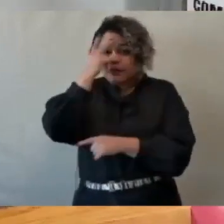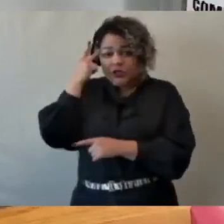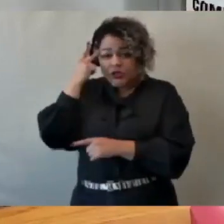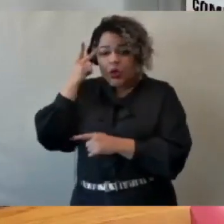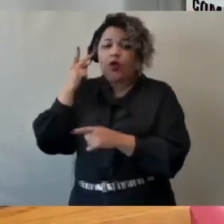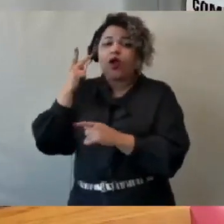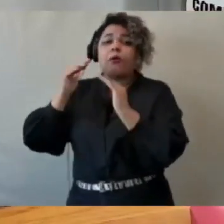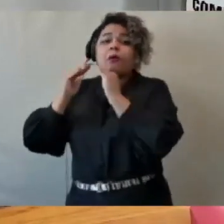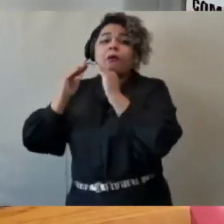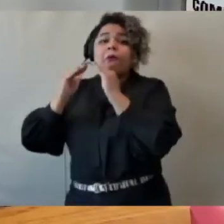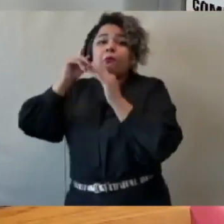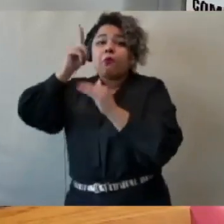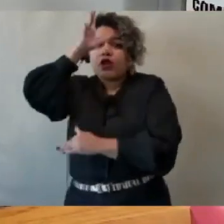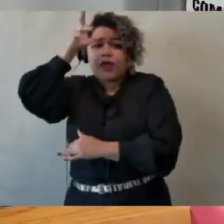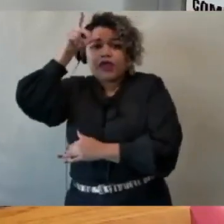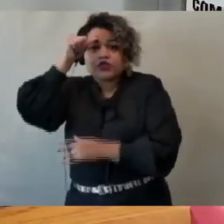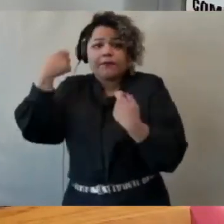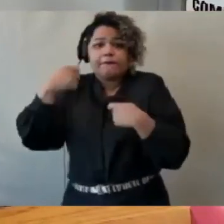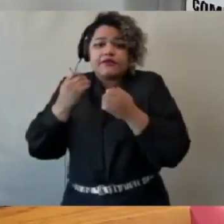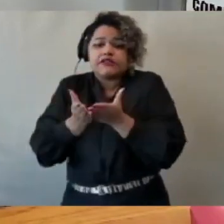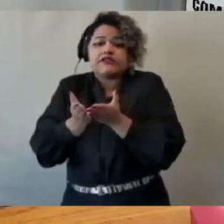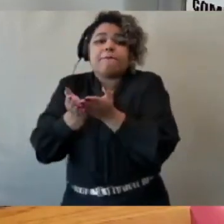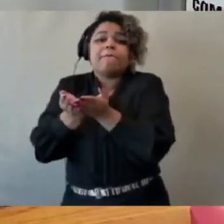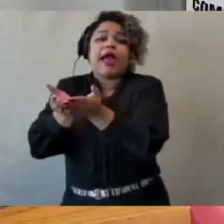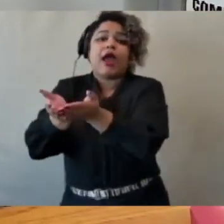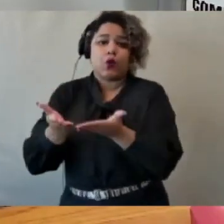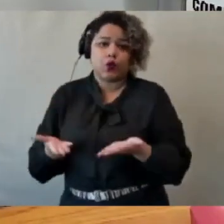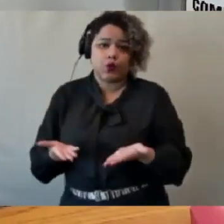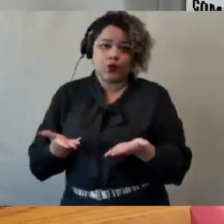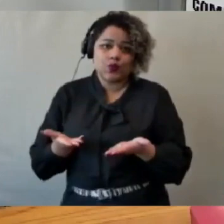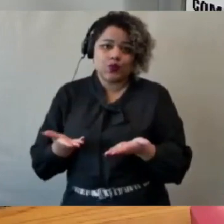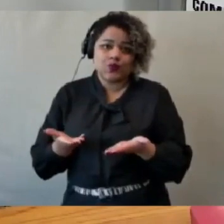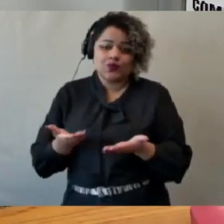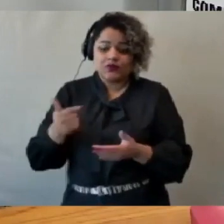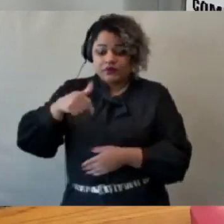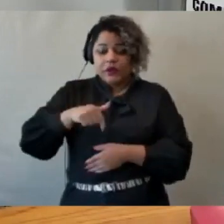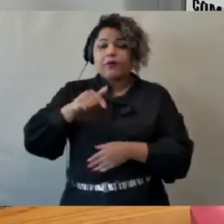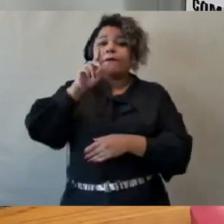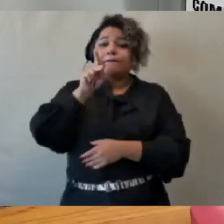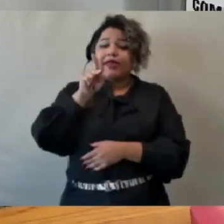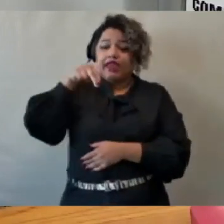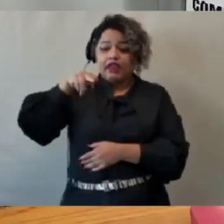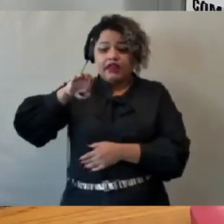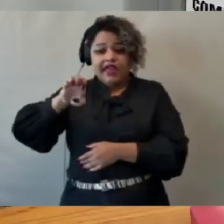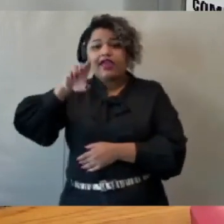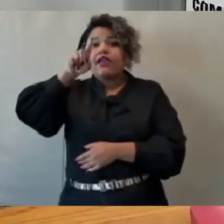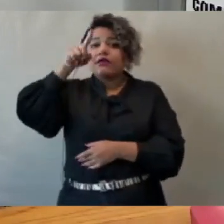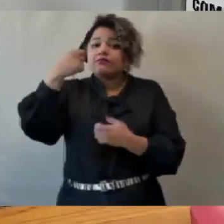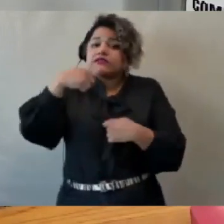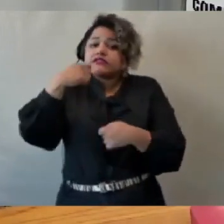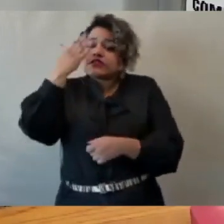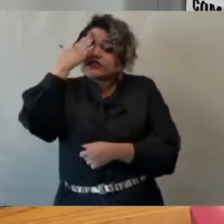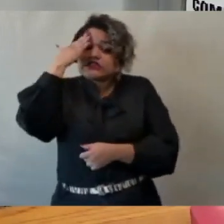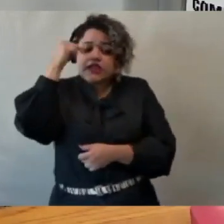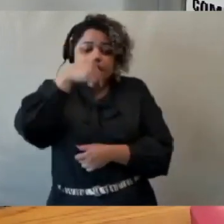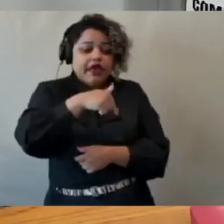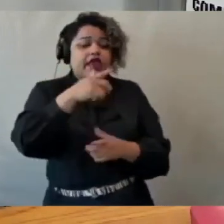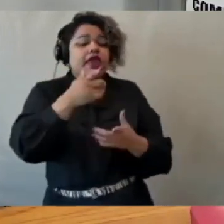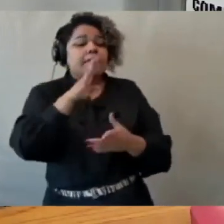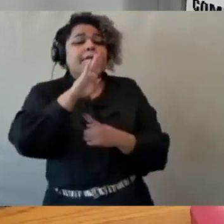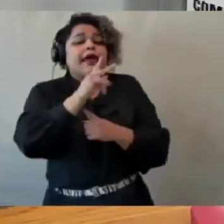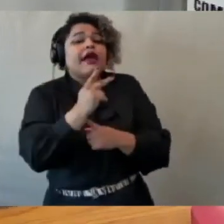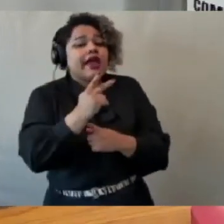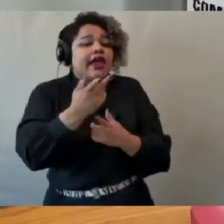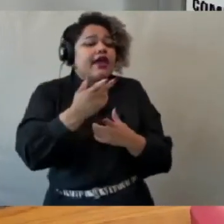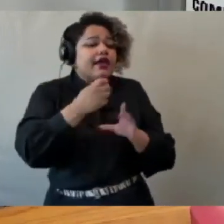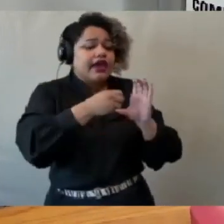o PNE tem que saber o que, que acontece aqui em Belo Horizonte. Aqui nós temos o PME, aqui a gente tem o MLPC,